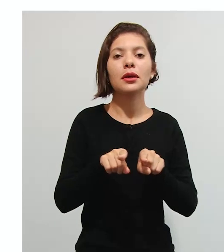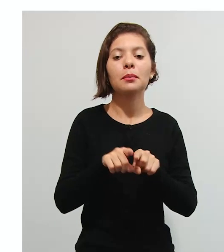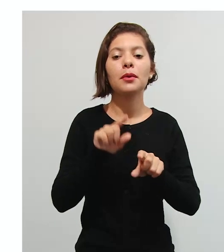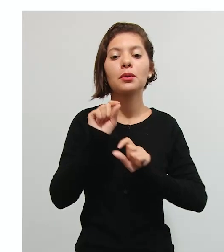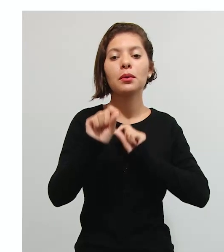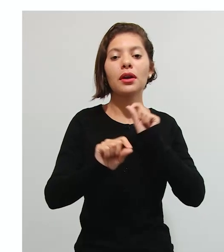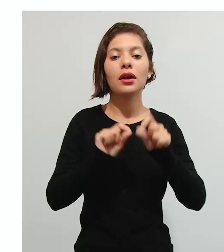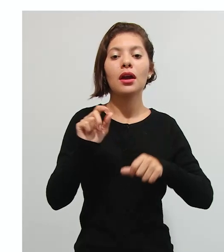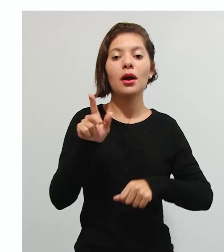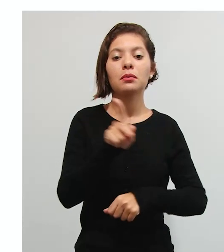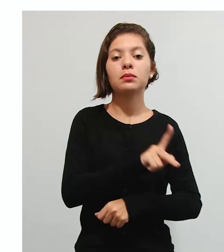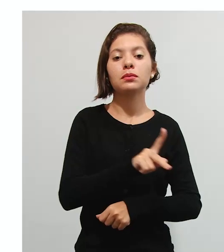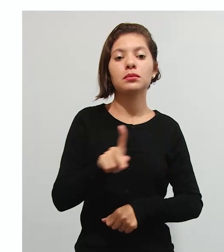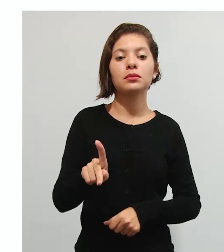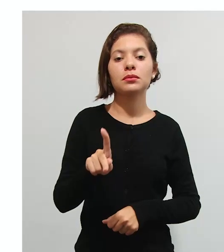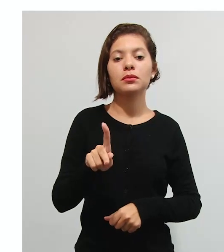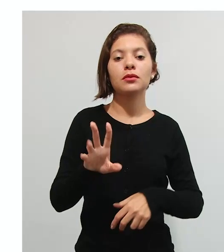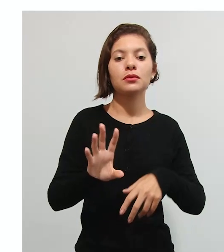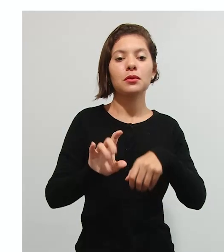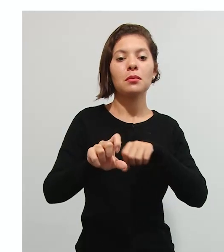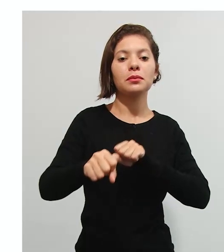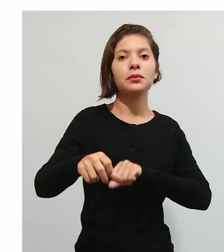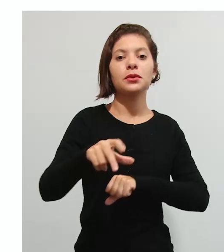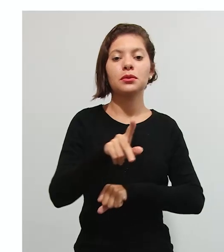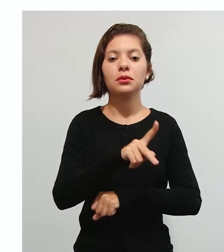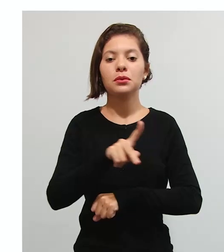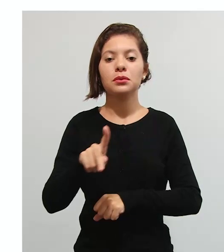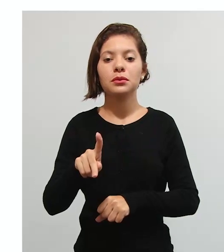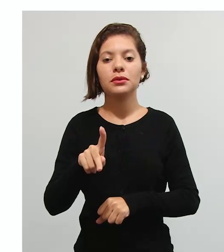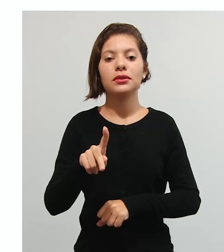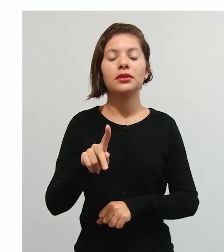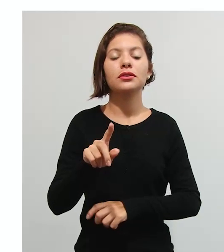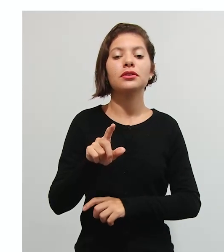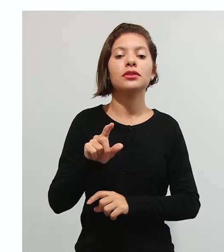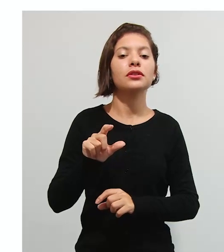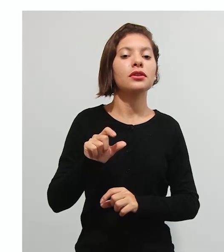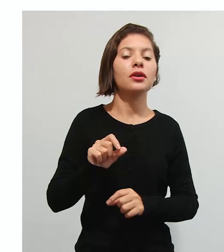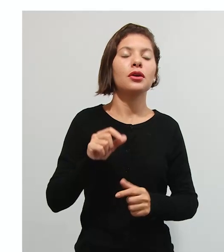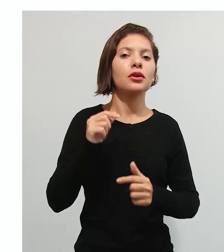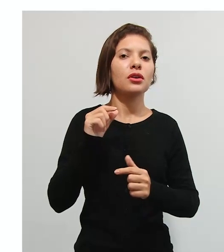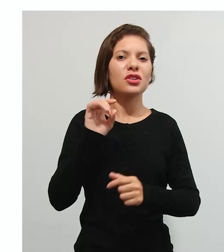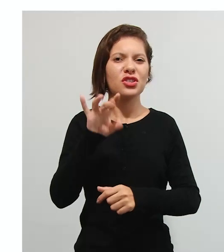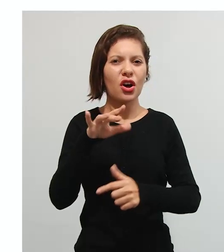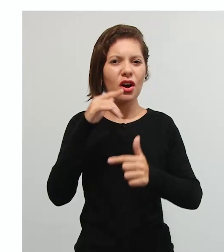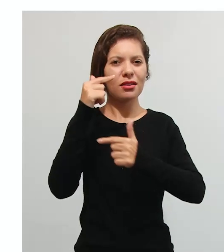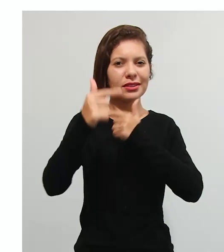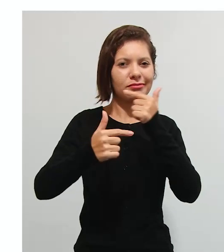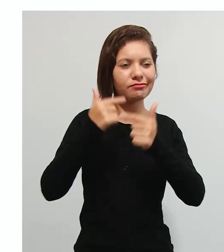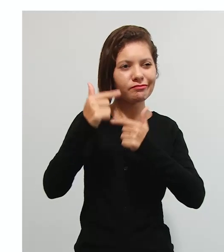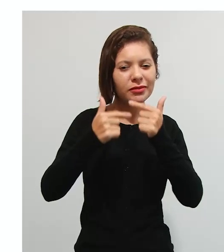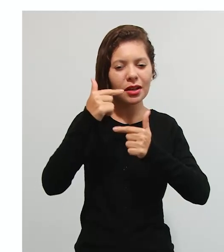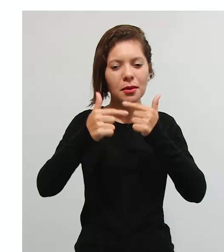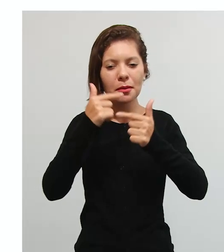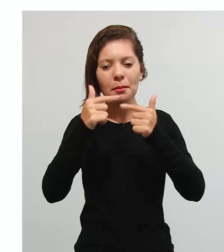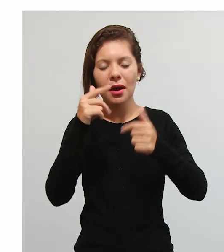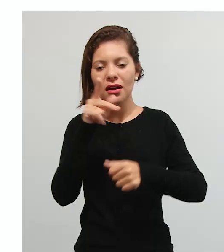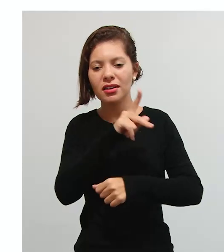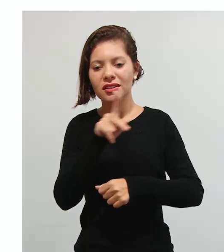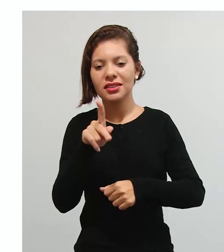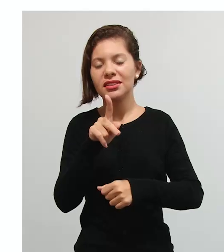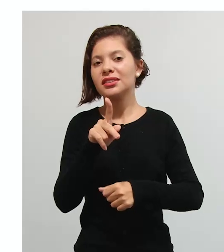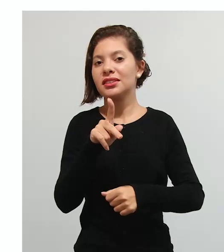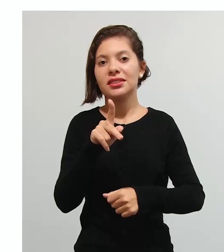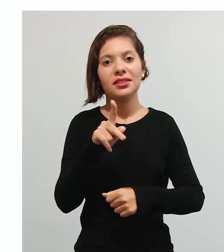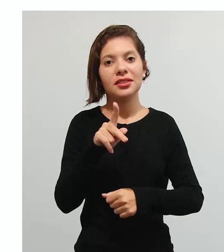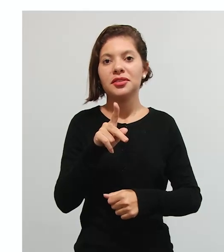também sobre as questões docentes, né? A formação docente voltada apenas para o trabalho deixa de ter também um